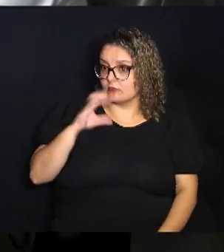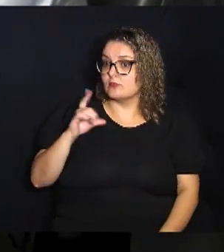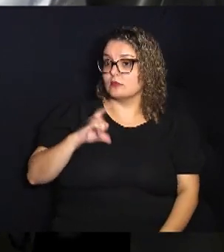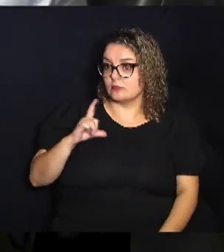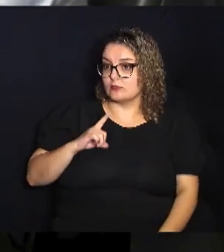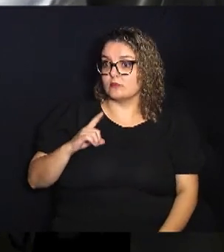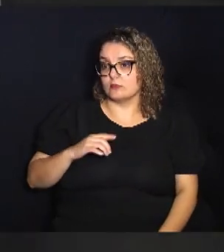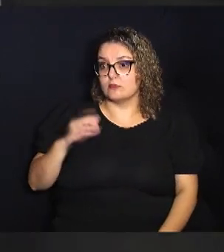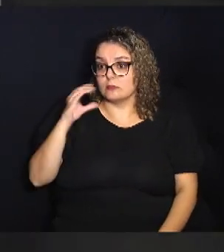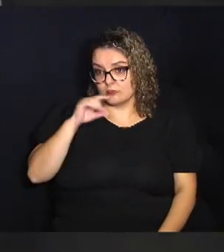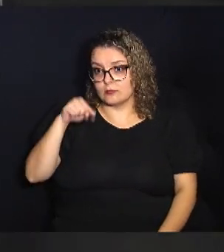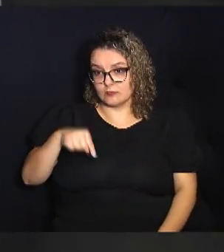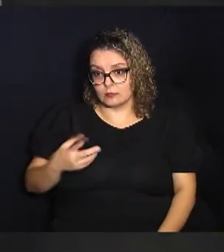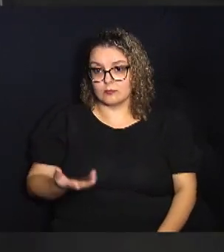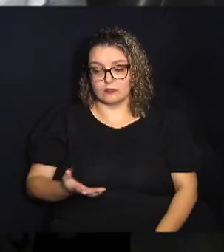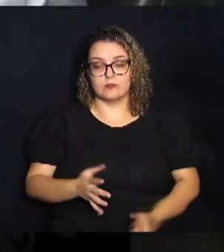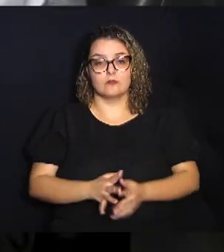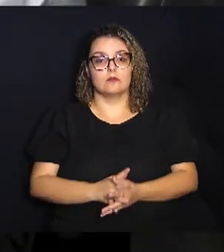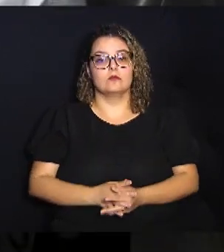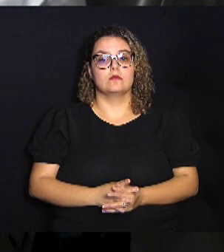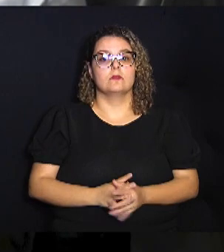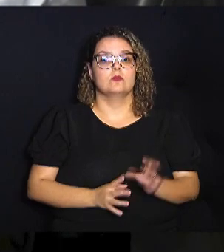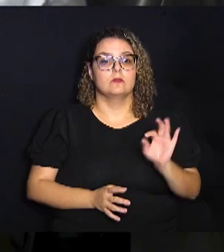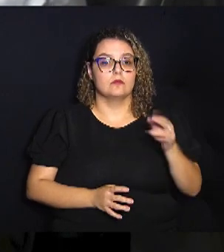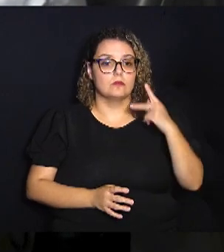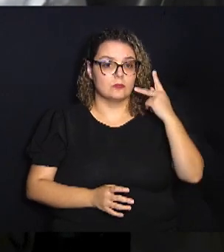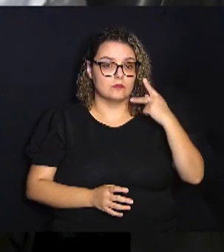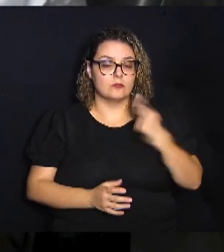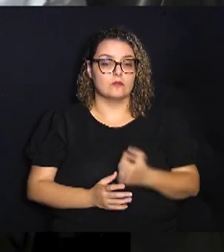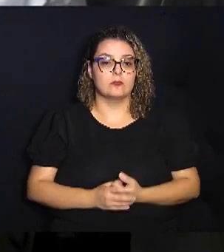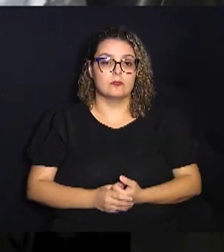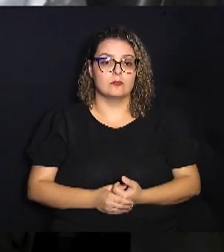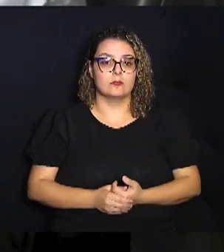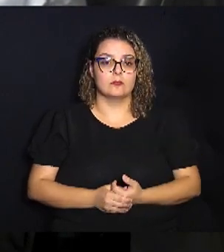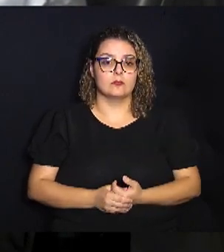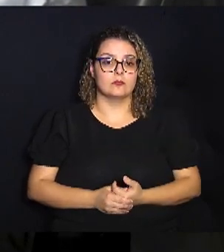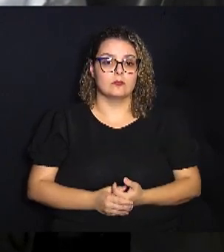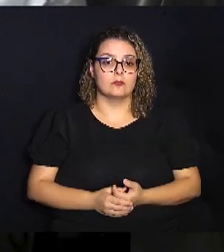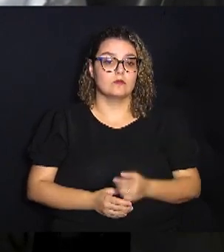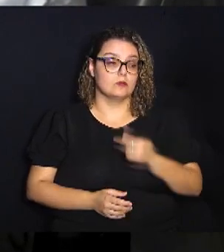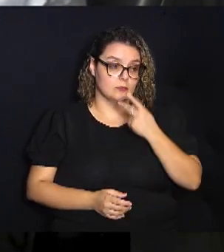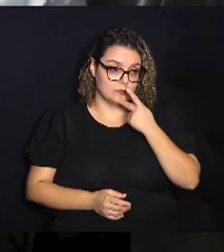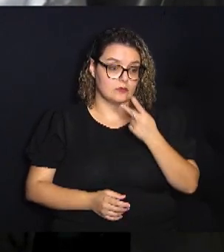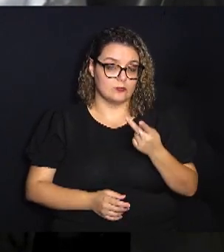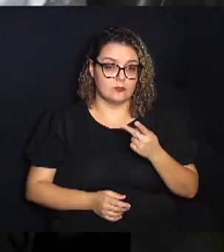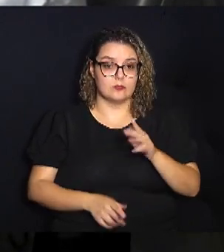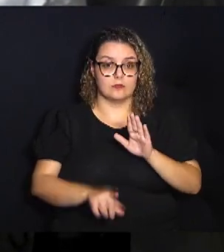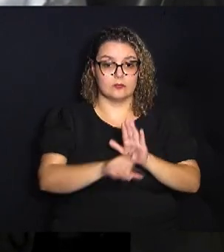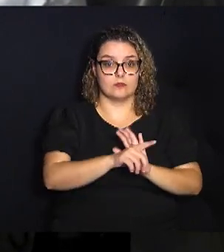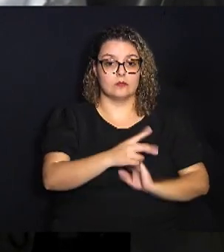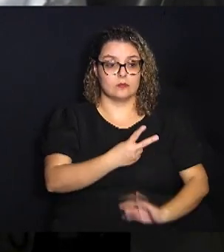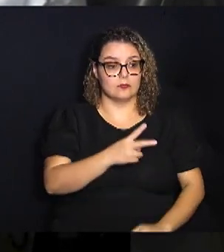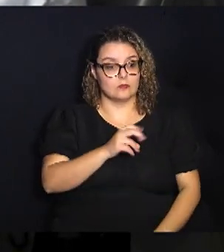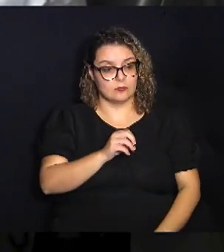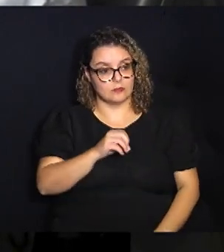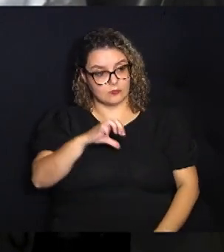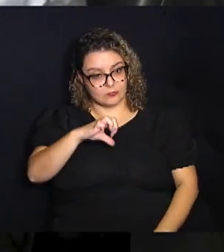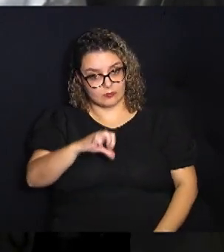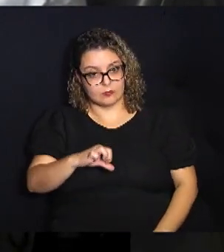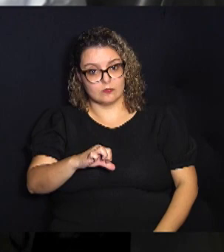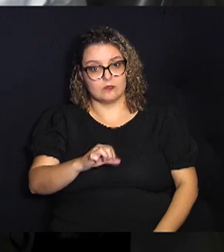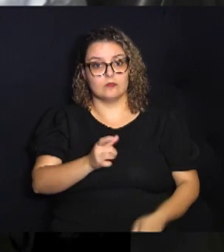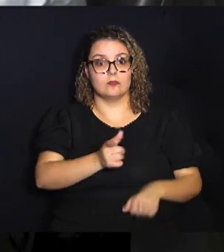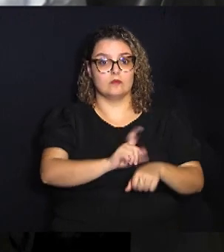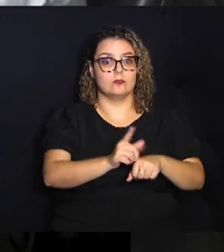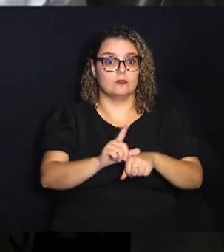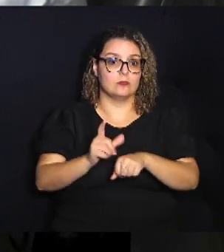muito em breve agora, Tá tá? certo, então, vereador. Outra coisa, eu falei dessa questão dessa lei de 2009 que trata da comercialização